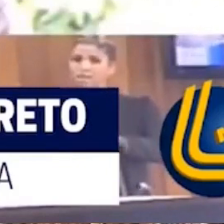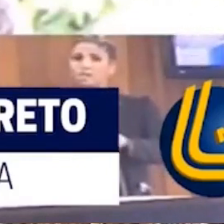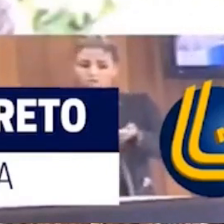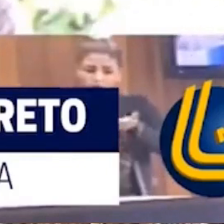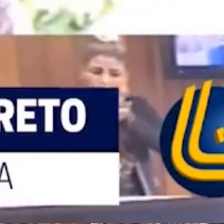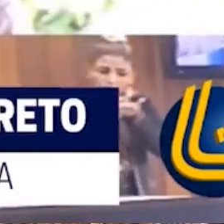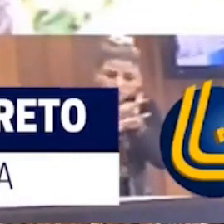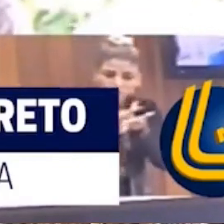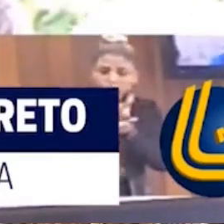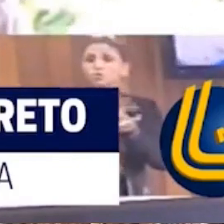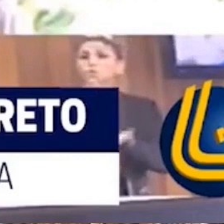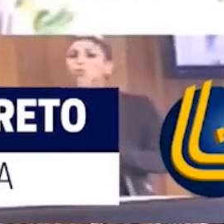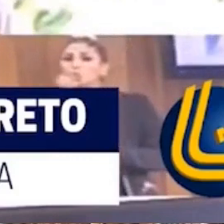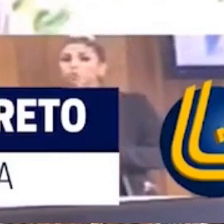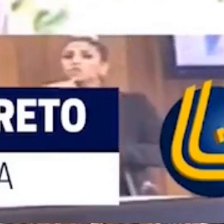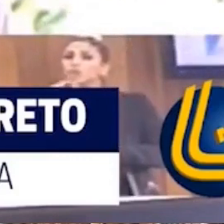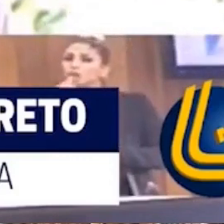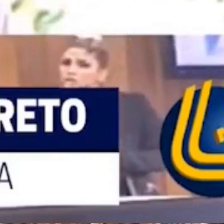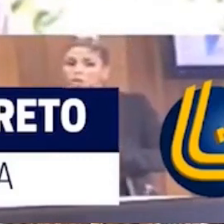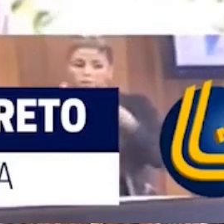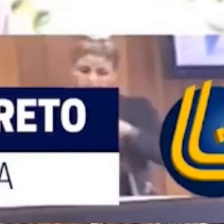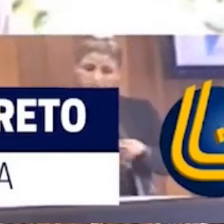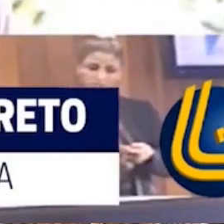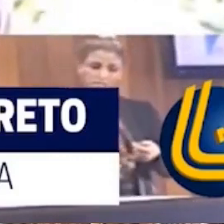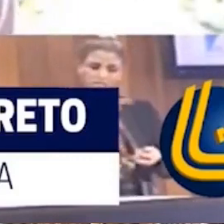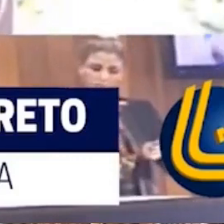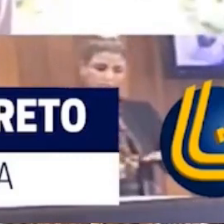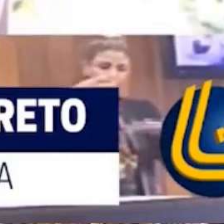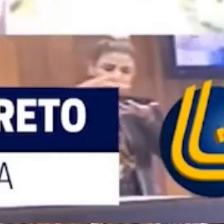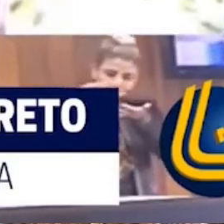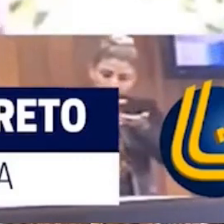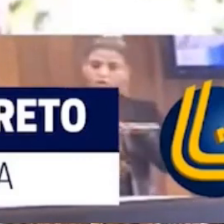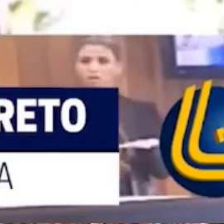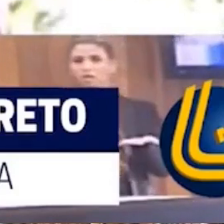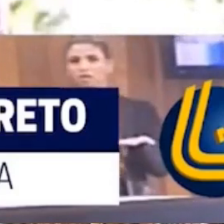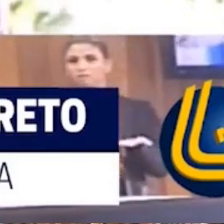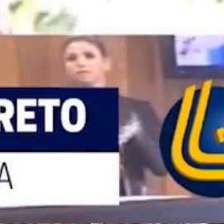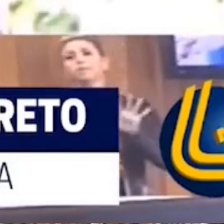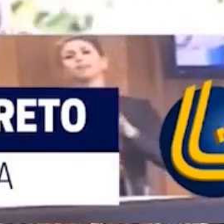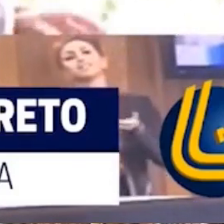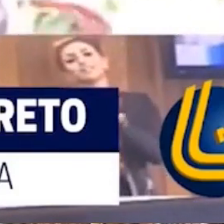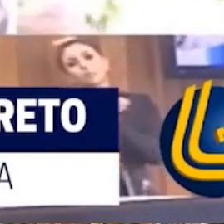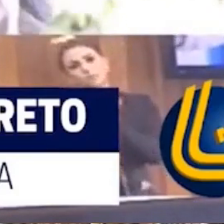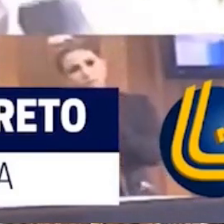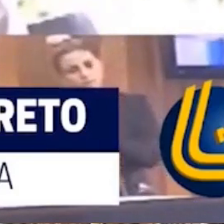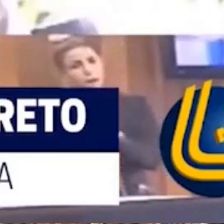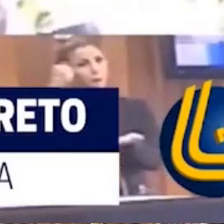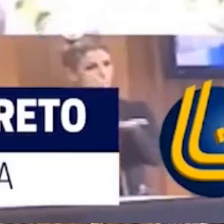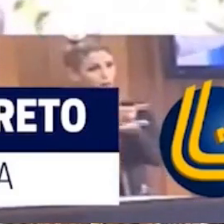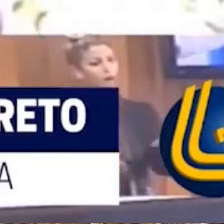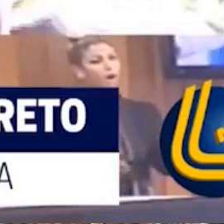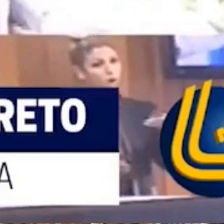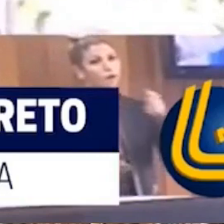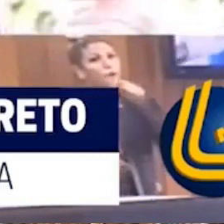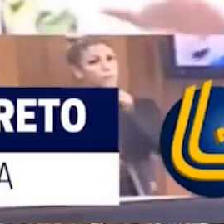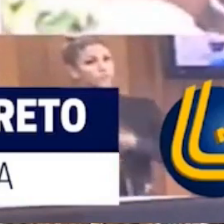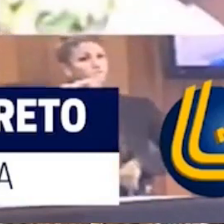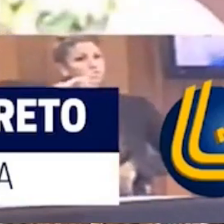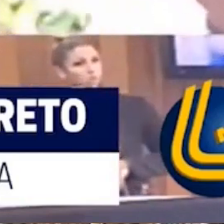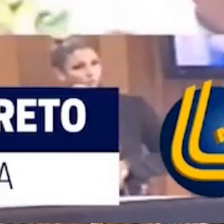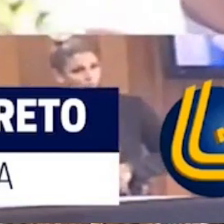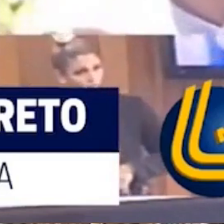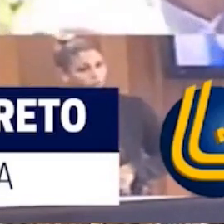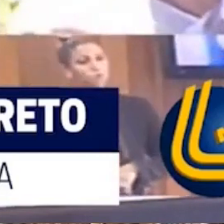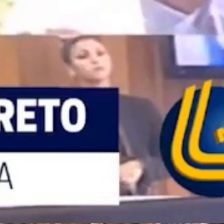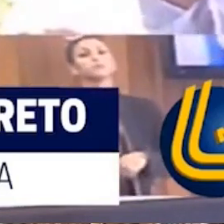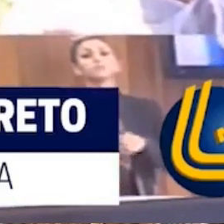do consumo dessas unidades. E aí começaremos a pagar agora, em janeiro, o